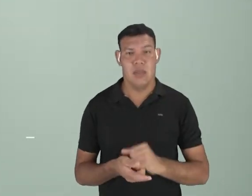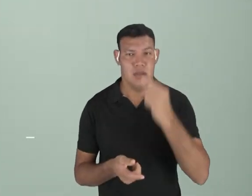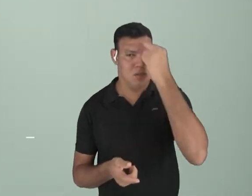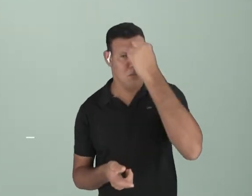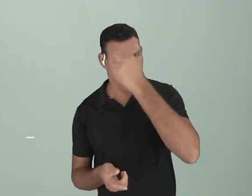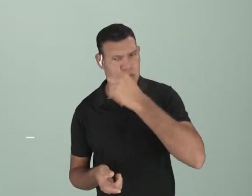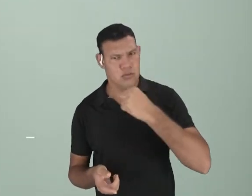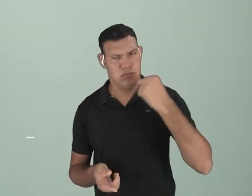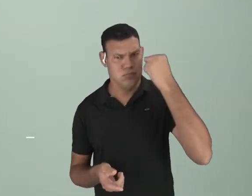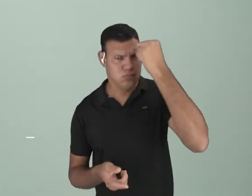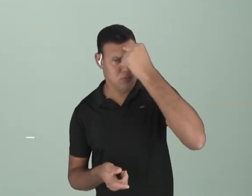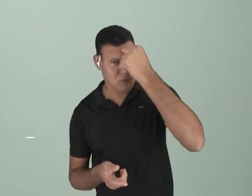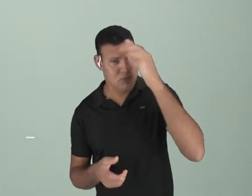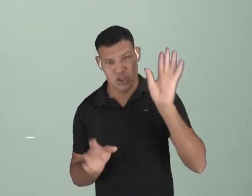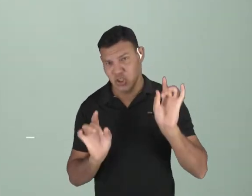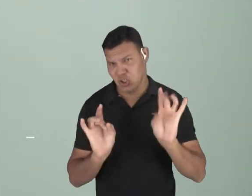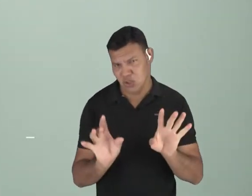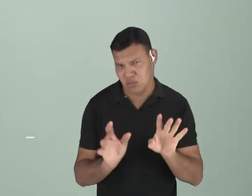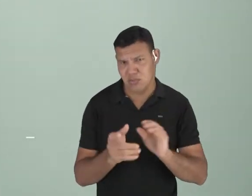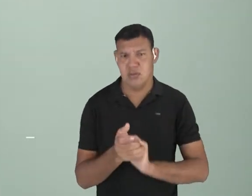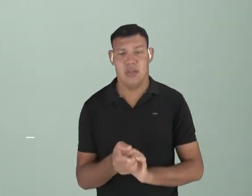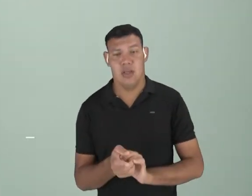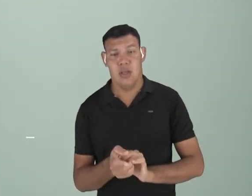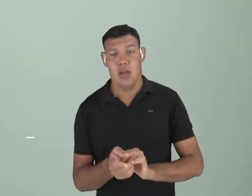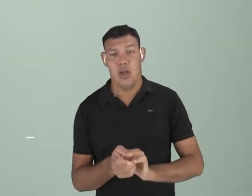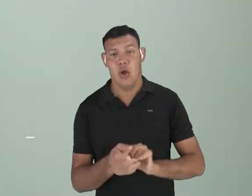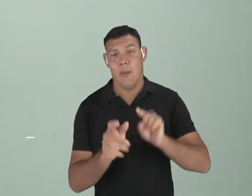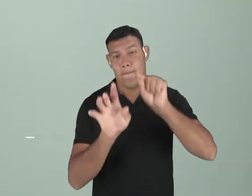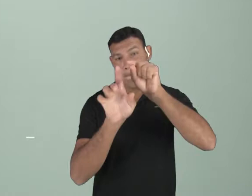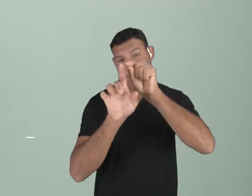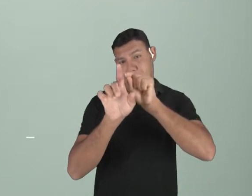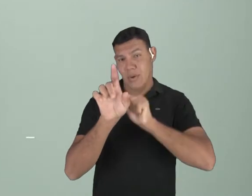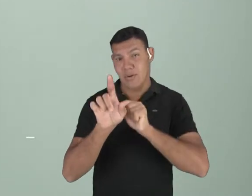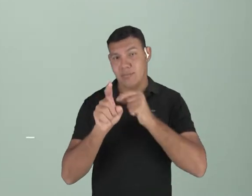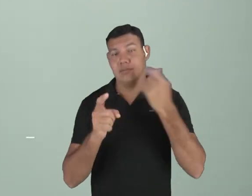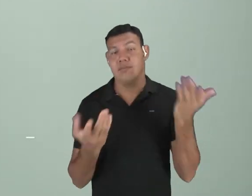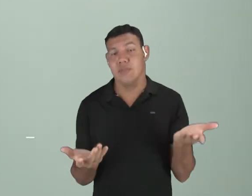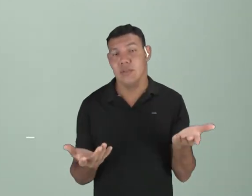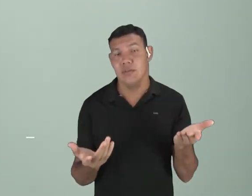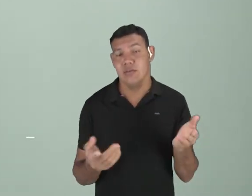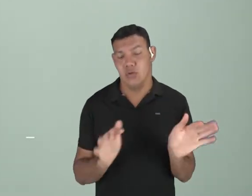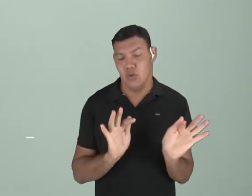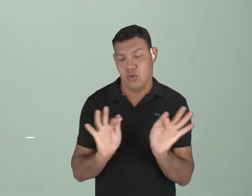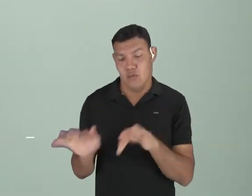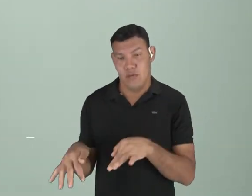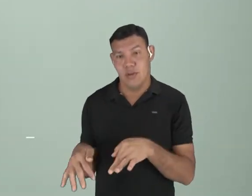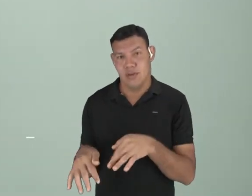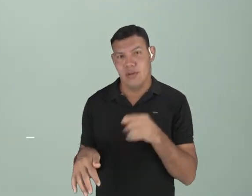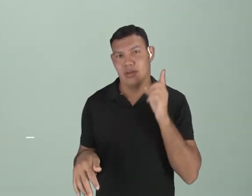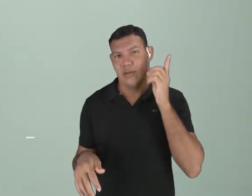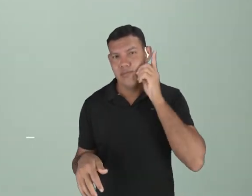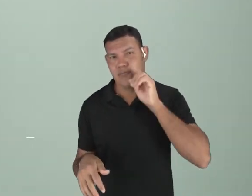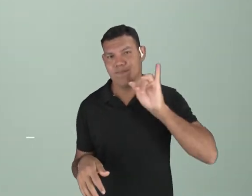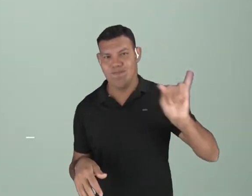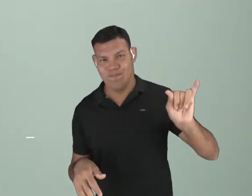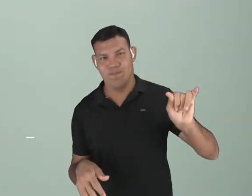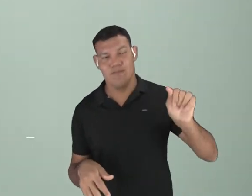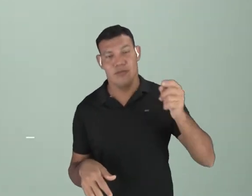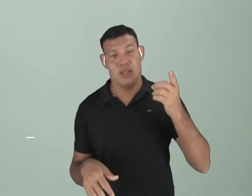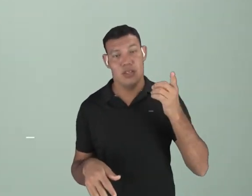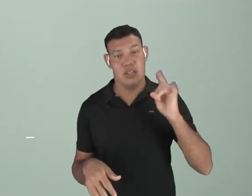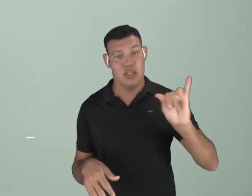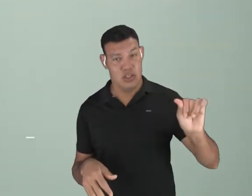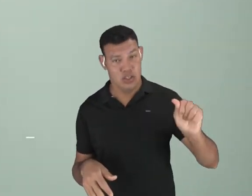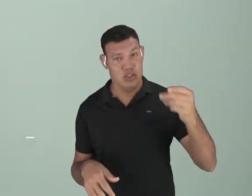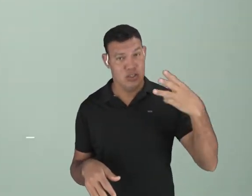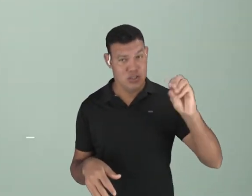Eu tenho que ver durante o mês quanto é que eu vou usar. Se eu uso 1 hora por dia durante um mês, ao final de um mês de 30 dias, eu vou ter usado aquele